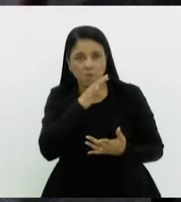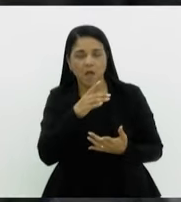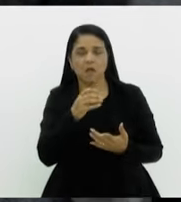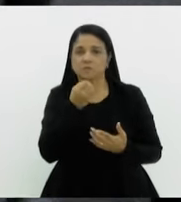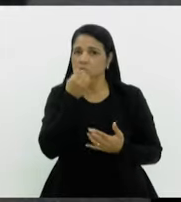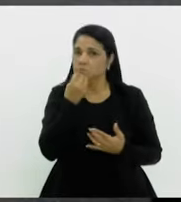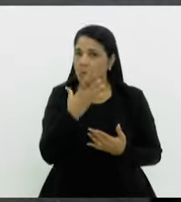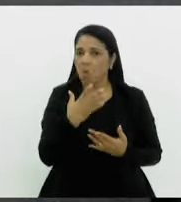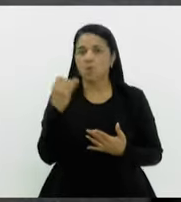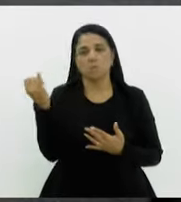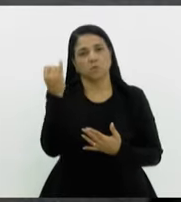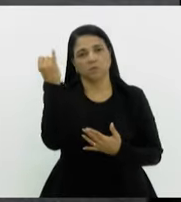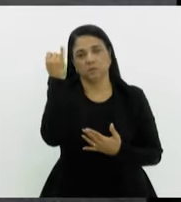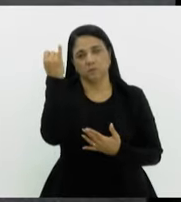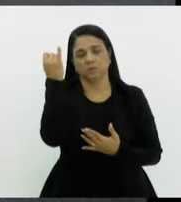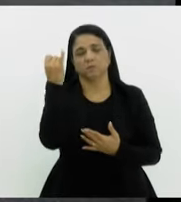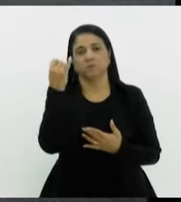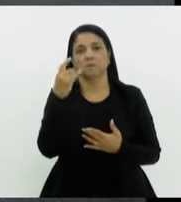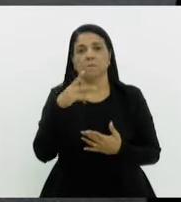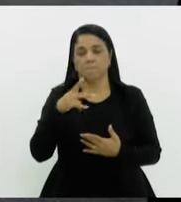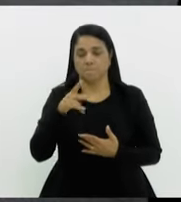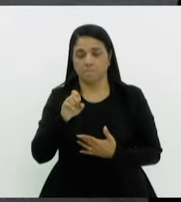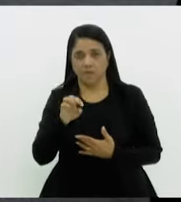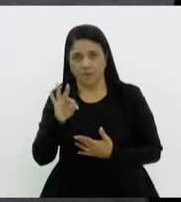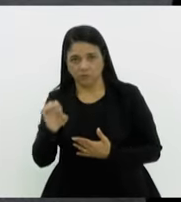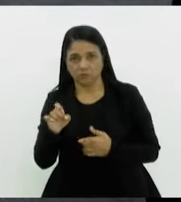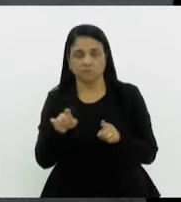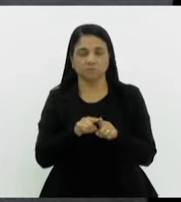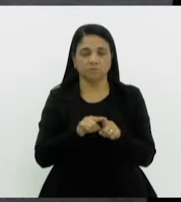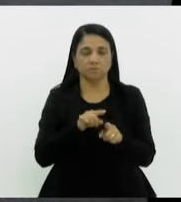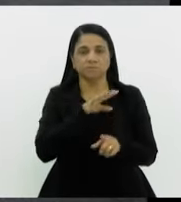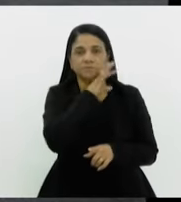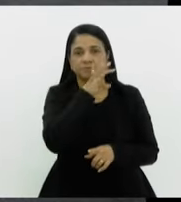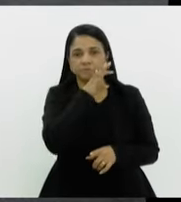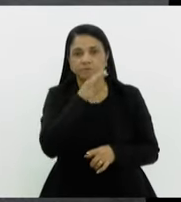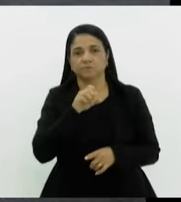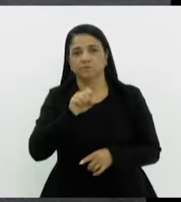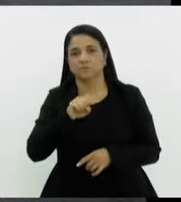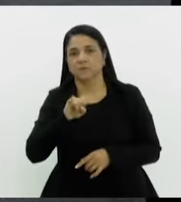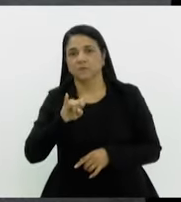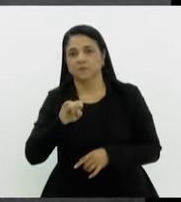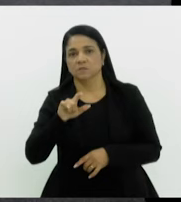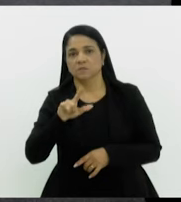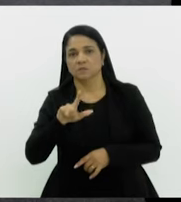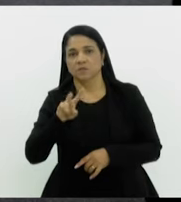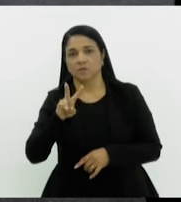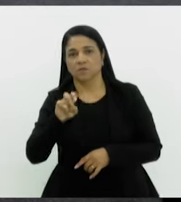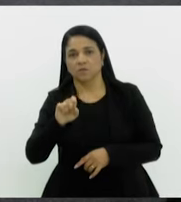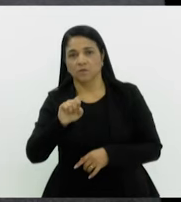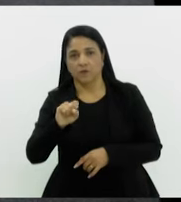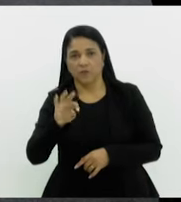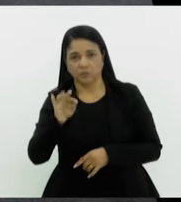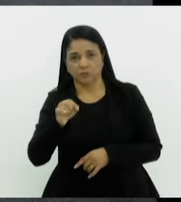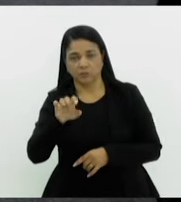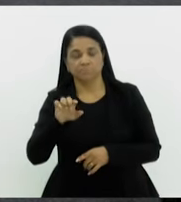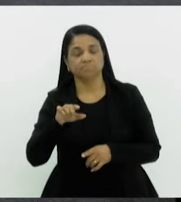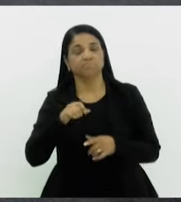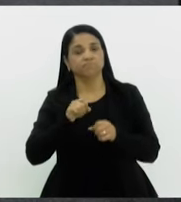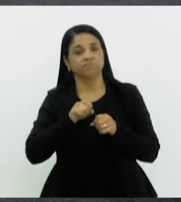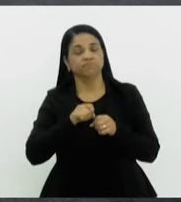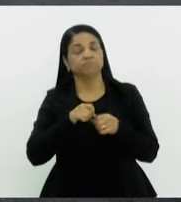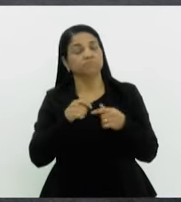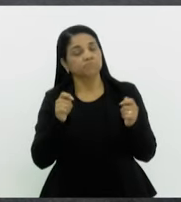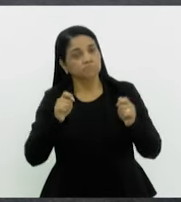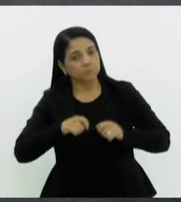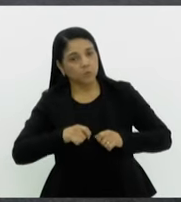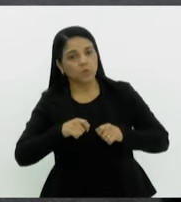para os animais silvestres. Aliás, isso deveria ser, na verdade, deveria ser ampliado, né,